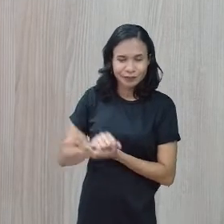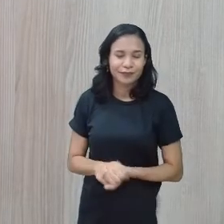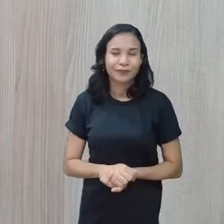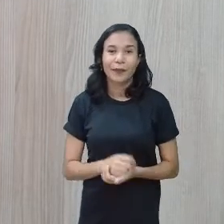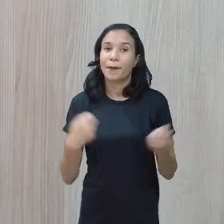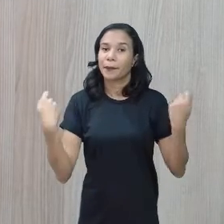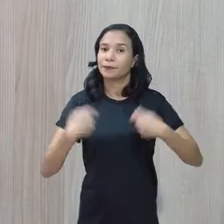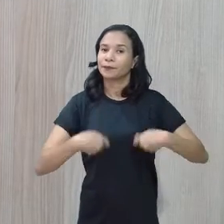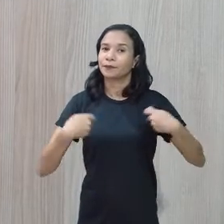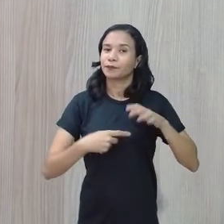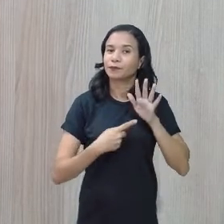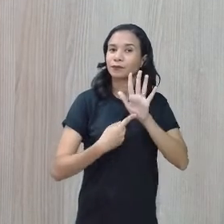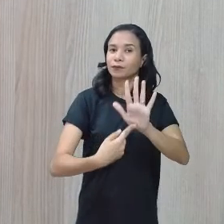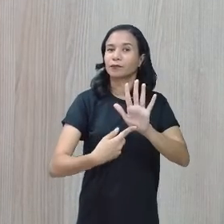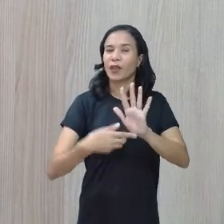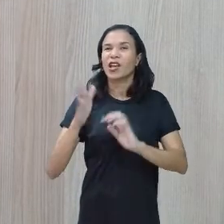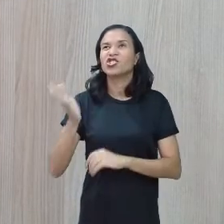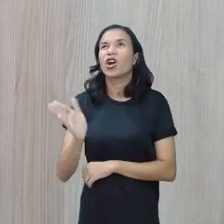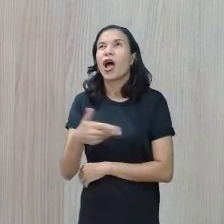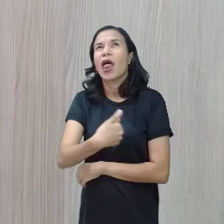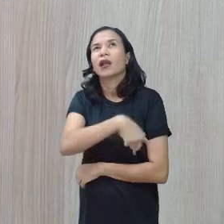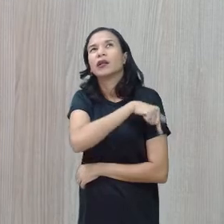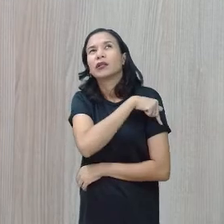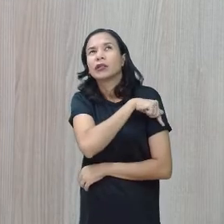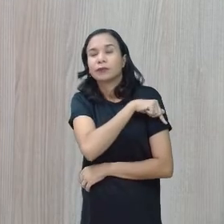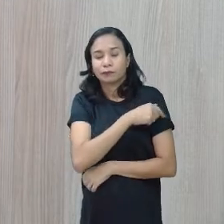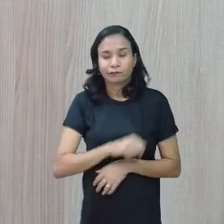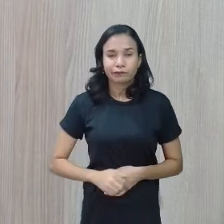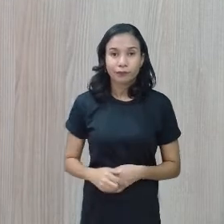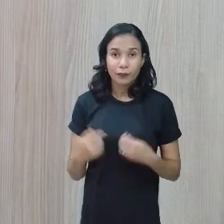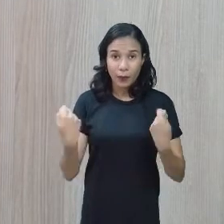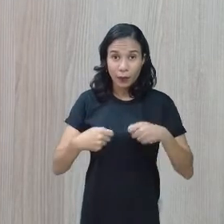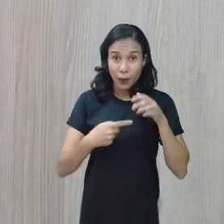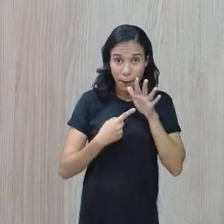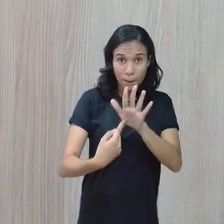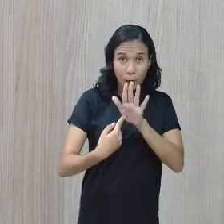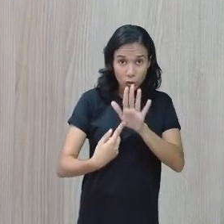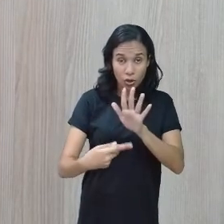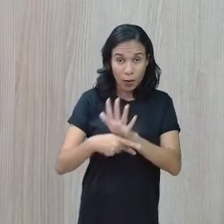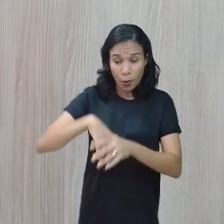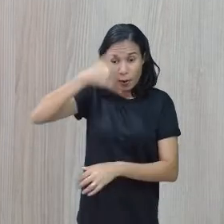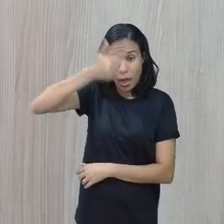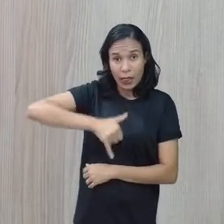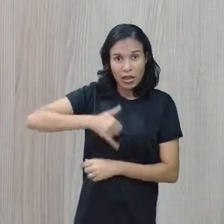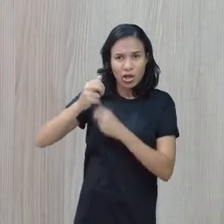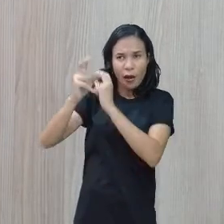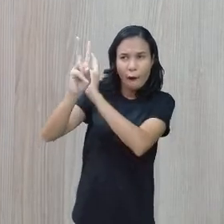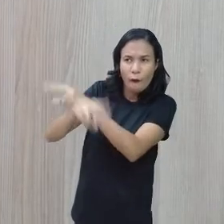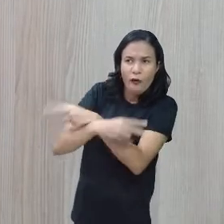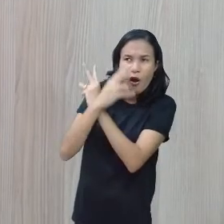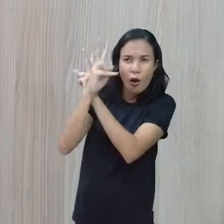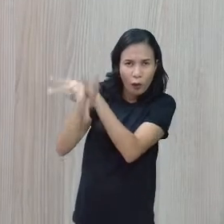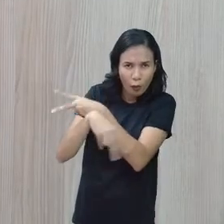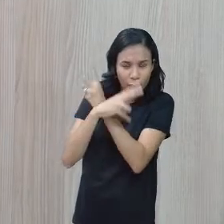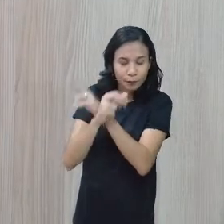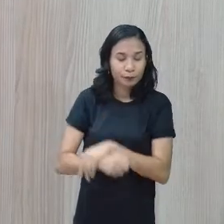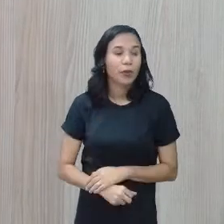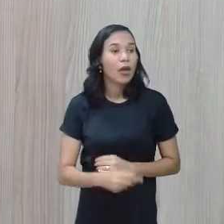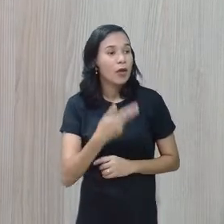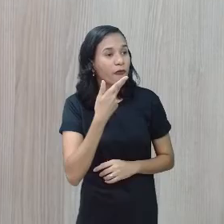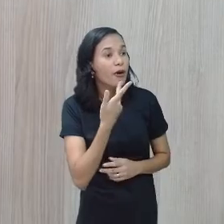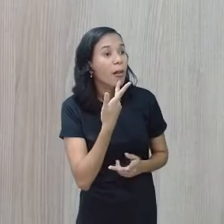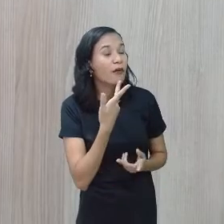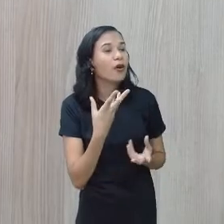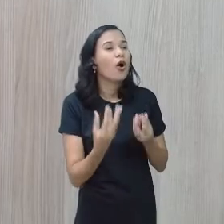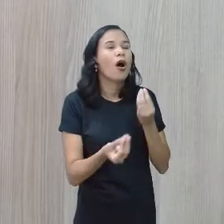precisava mostrar, já era 7º ano nessa época, eu precisava mostrar uma turbina eólica para ele. Sim. E eu dizia, João, é mais ou menos assim, você está